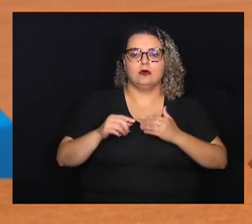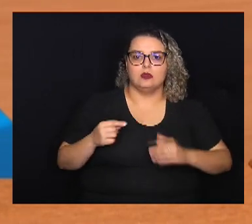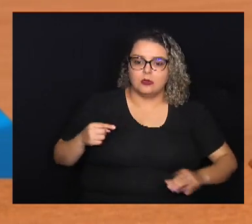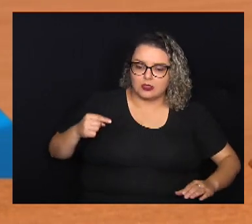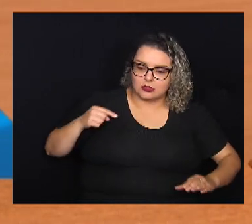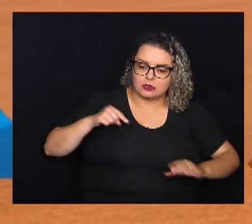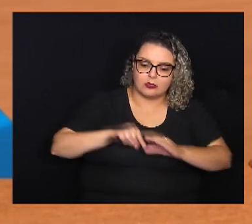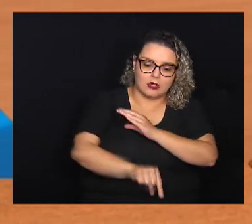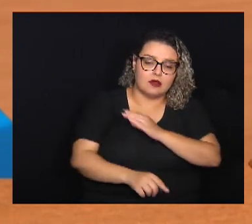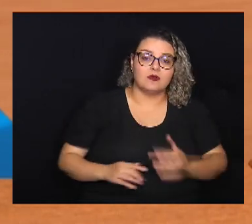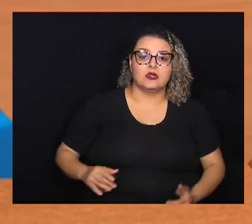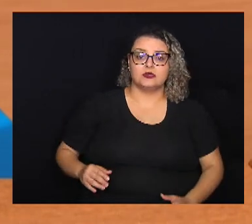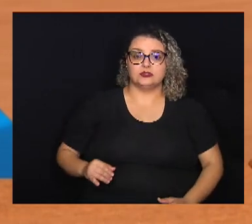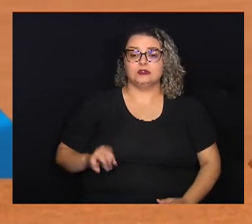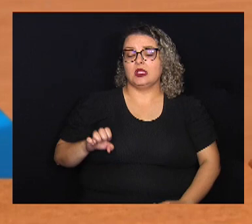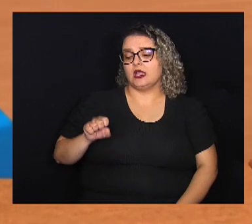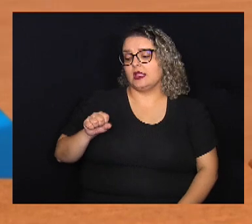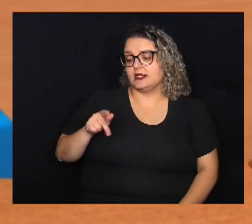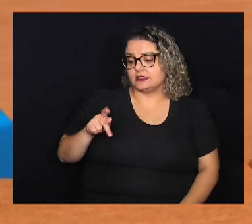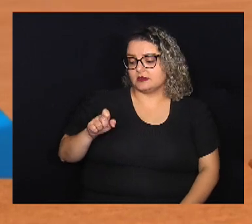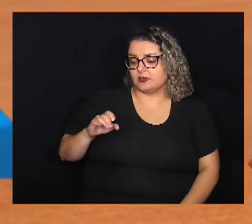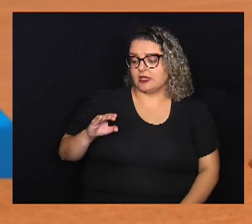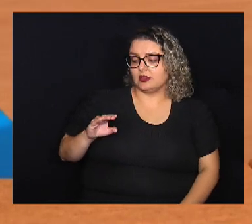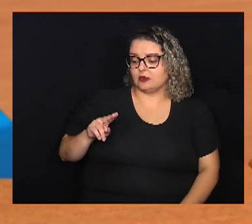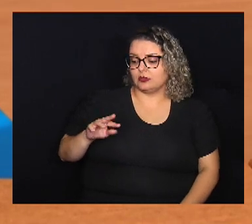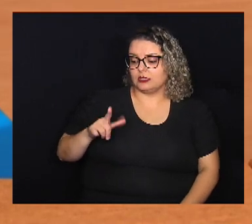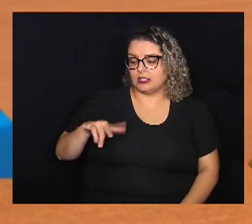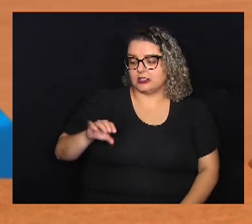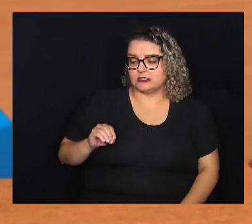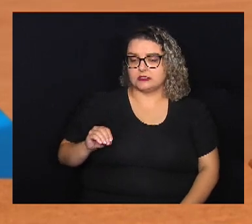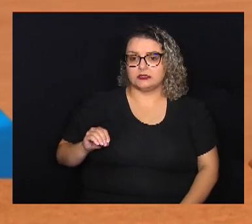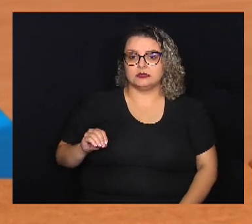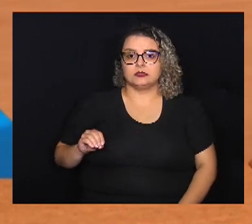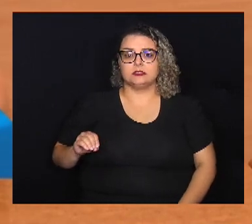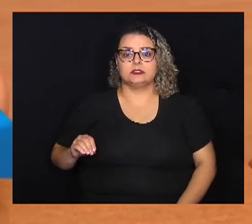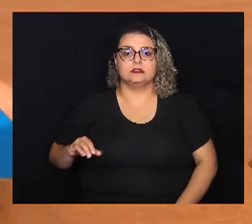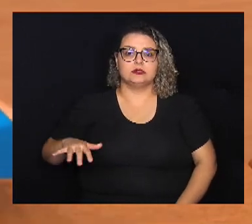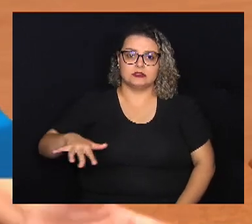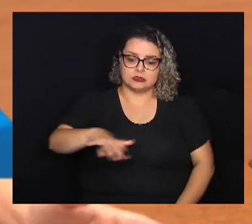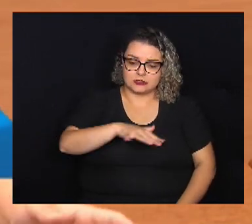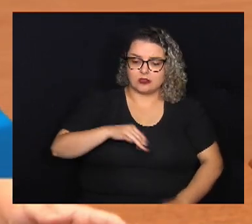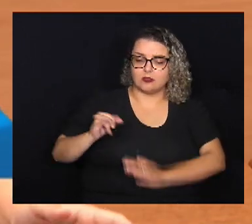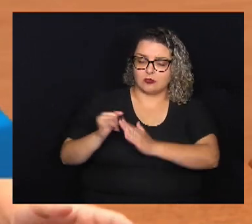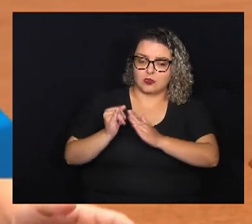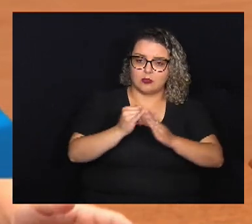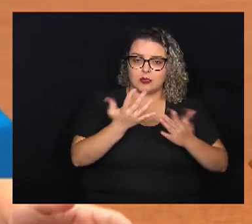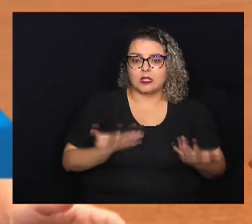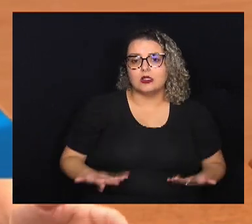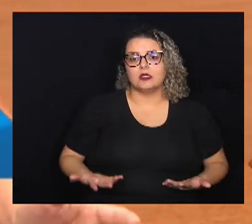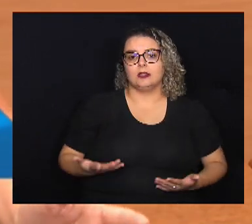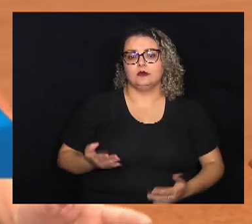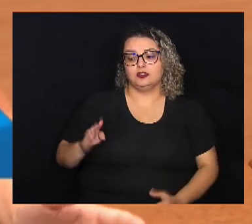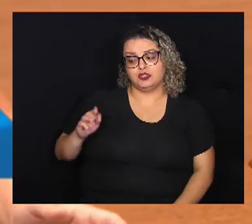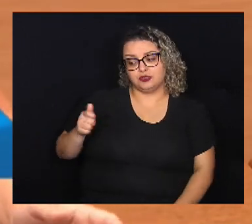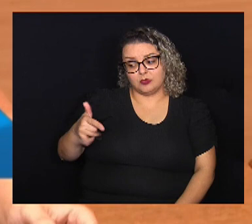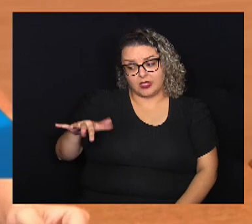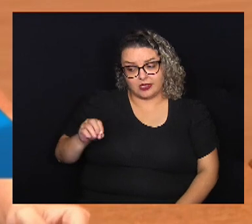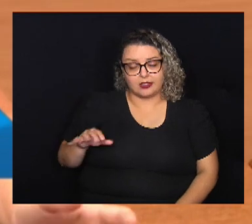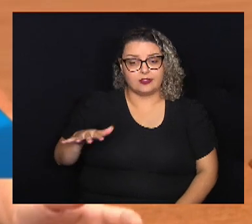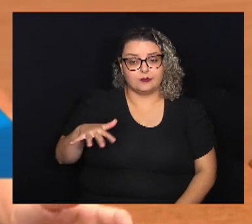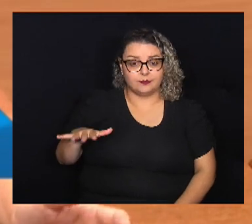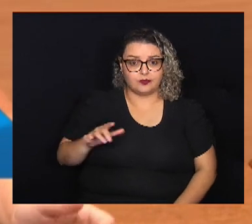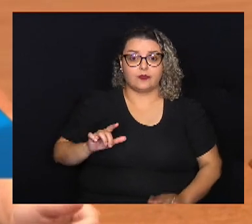imobiliária e a urbanização de áreas ali na região de Barão tem a luta incansável ali também na